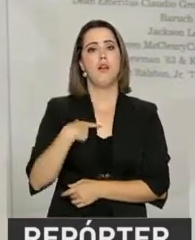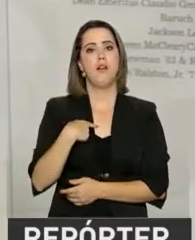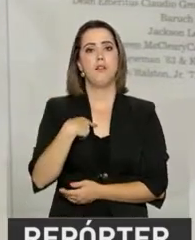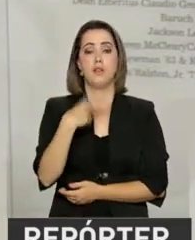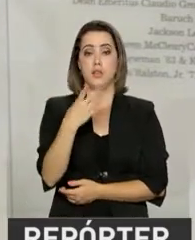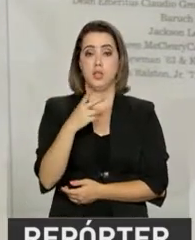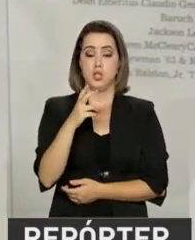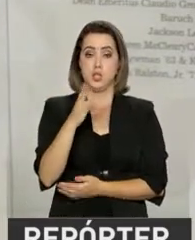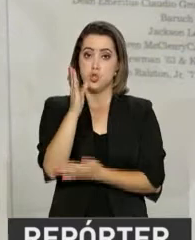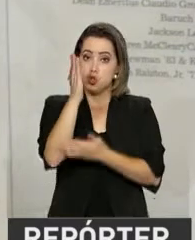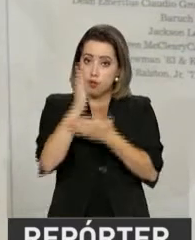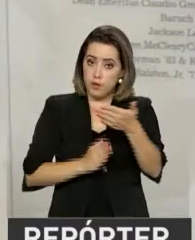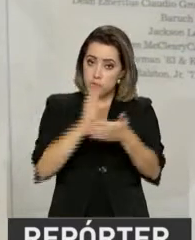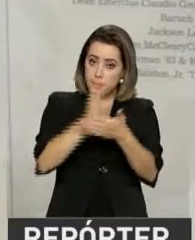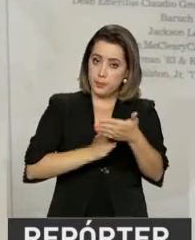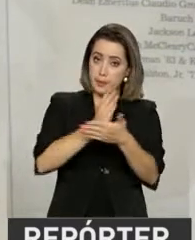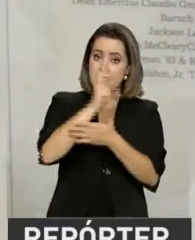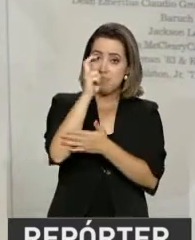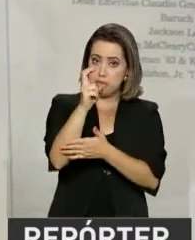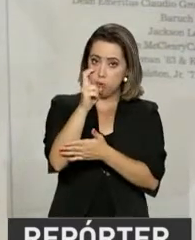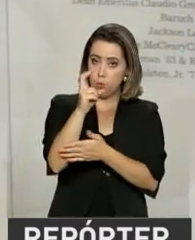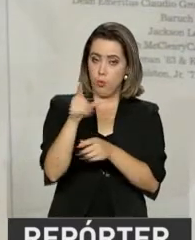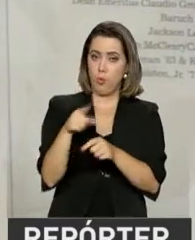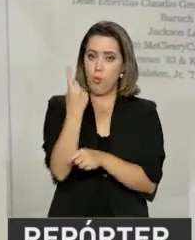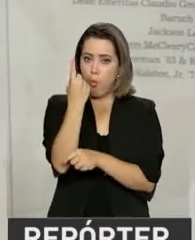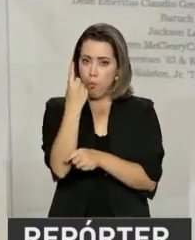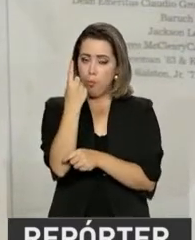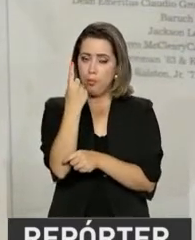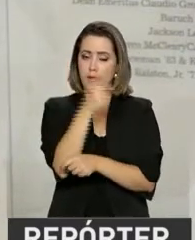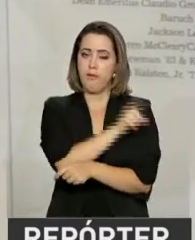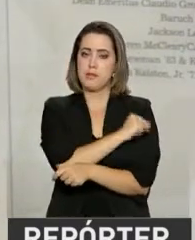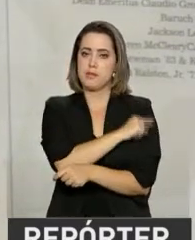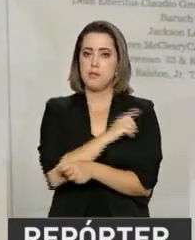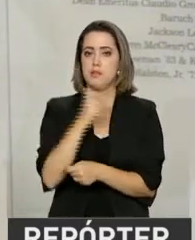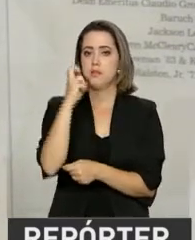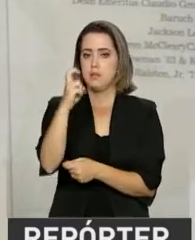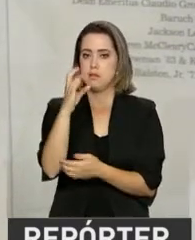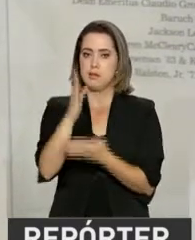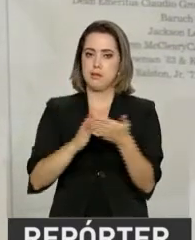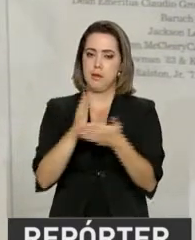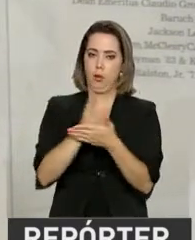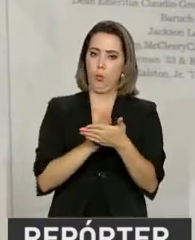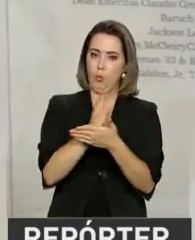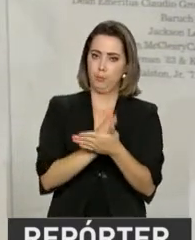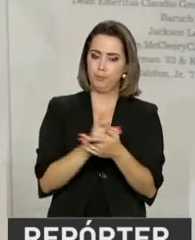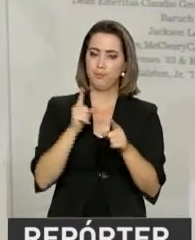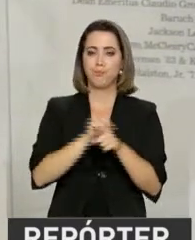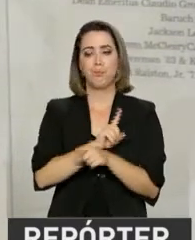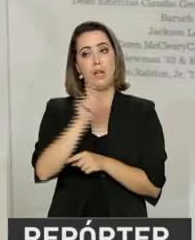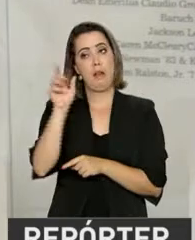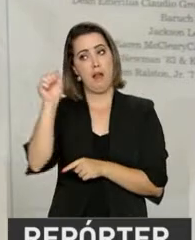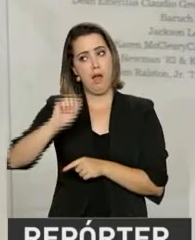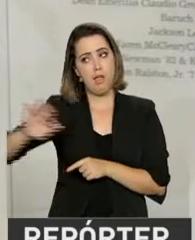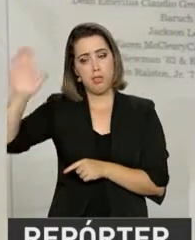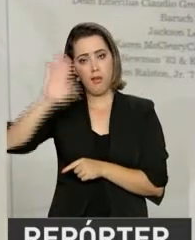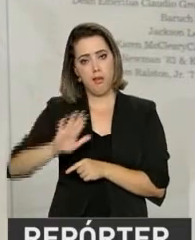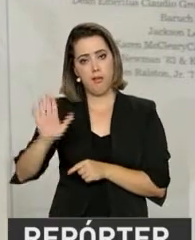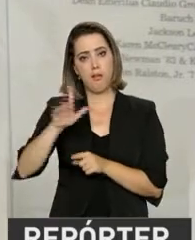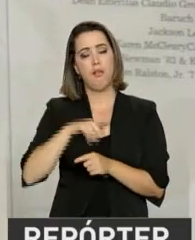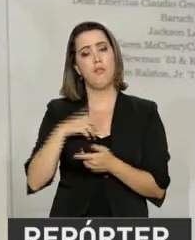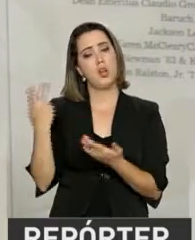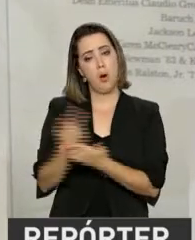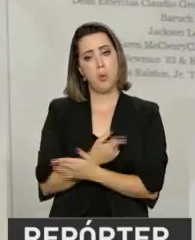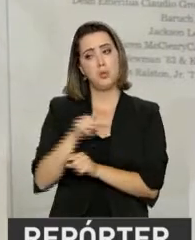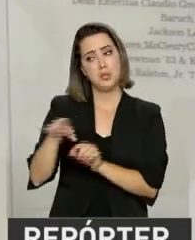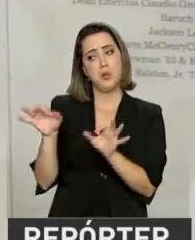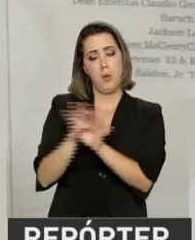Lá, isso resolveu o problema de uma epidemia de transmissão urbana, que não existe no Brasil, mas lá aconteceu e resolveu